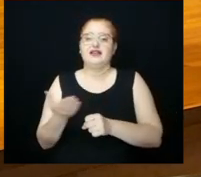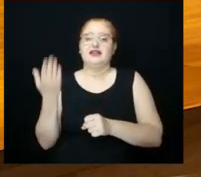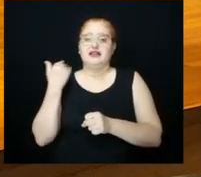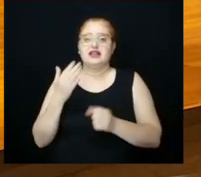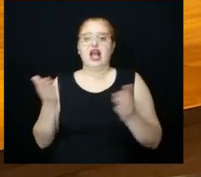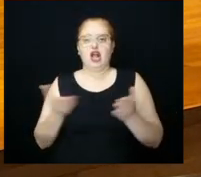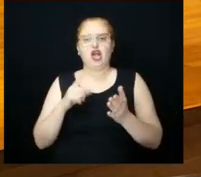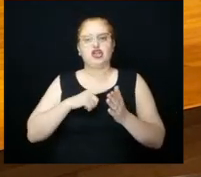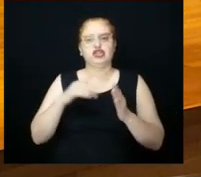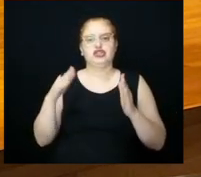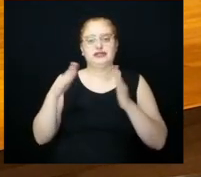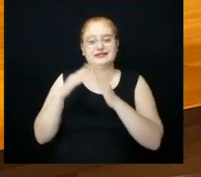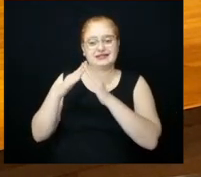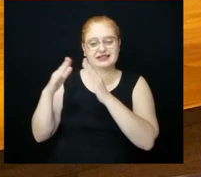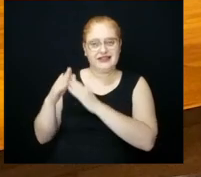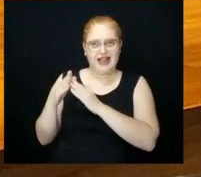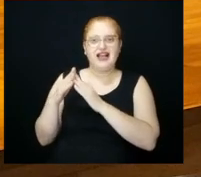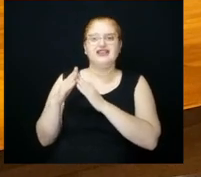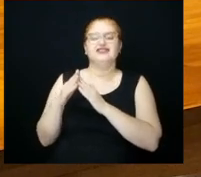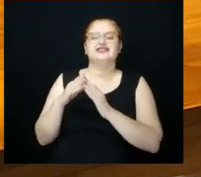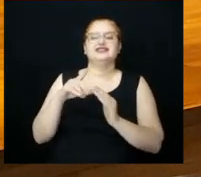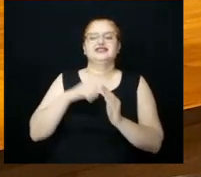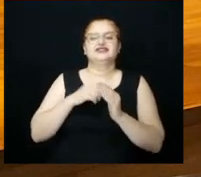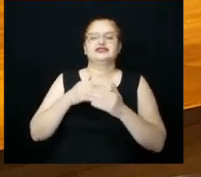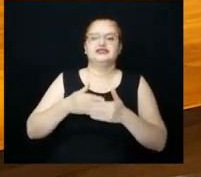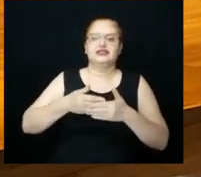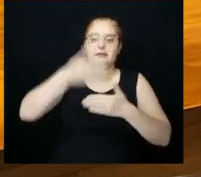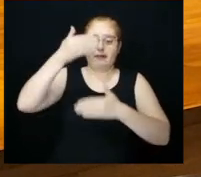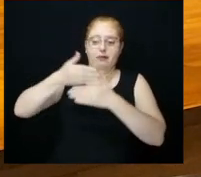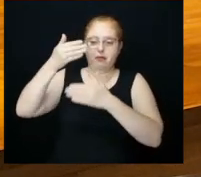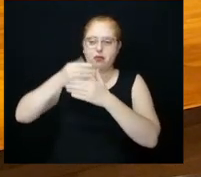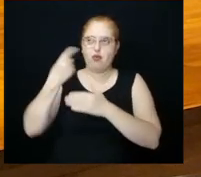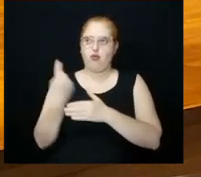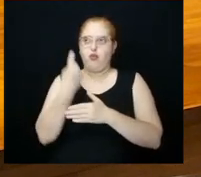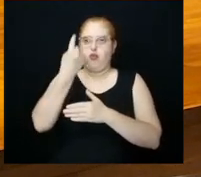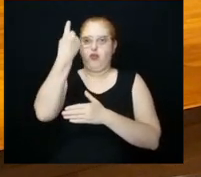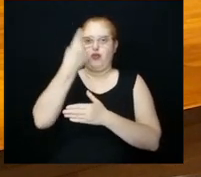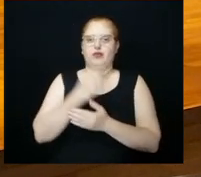fileira de casas grandes circundadas por muros altos.